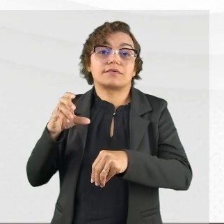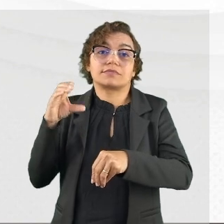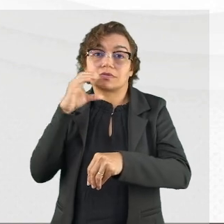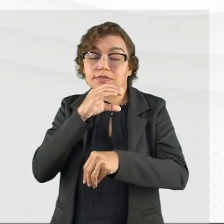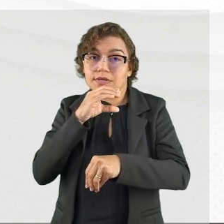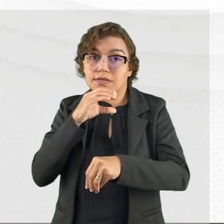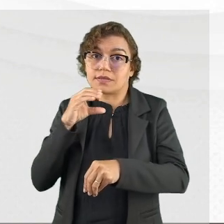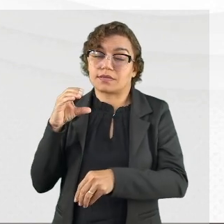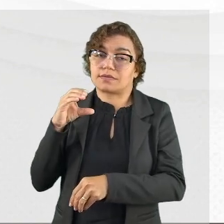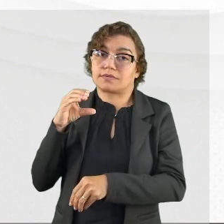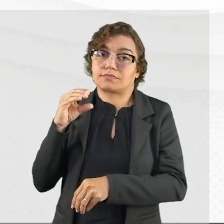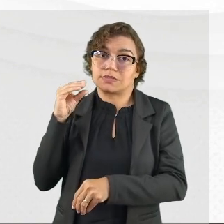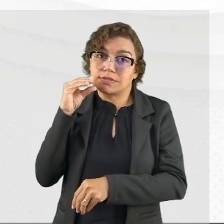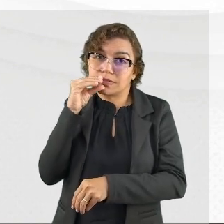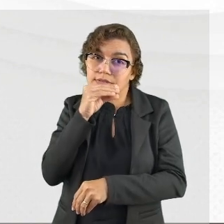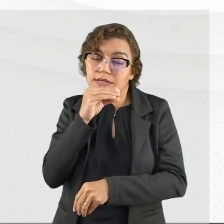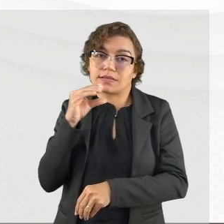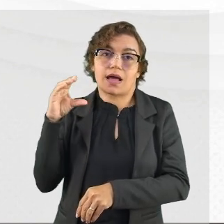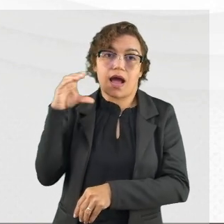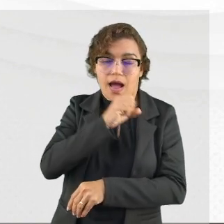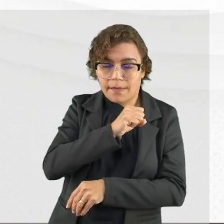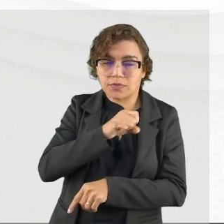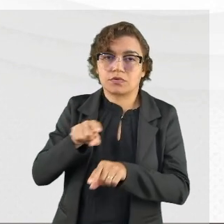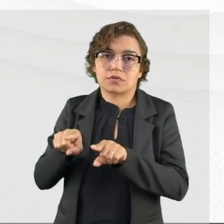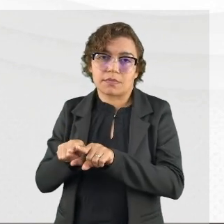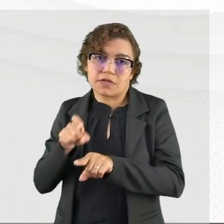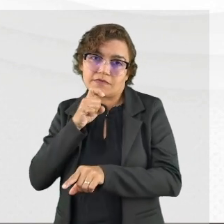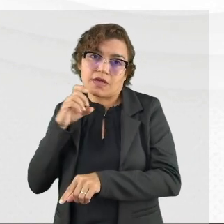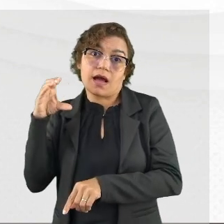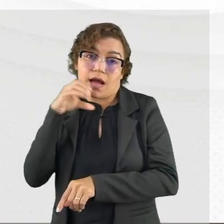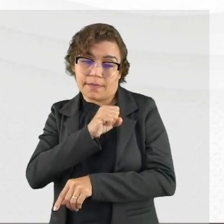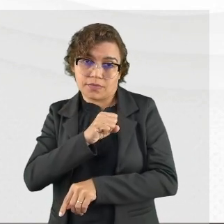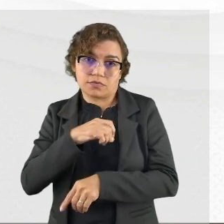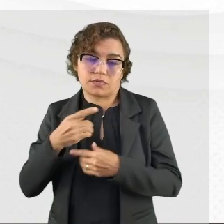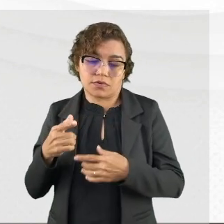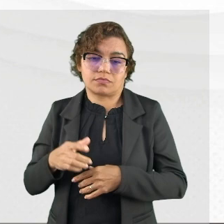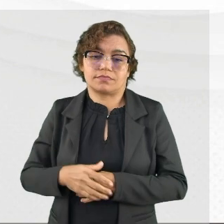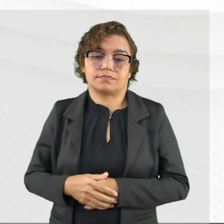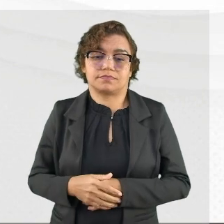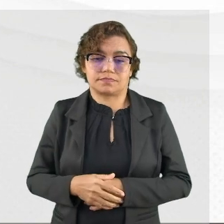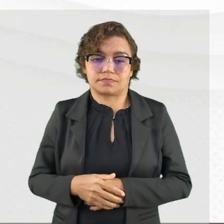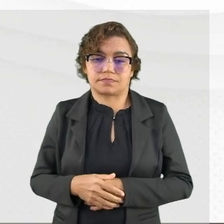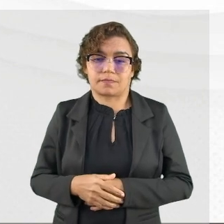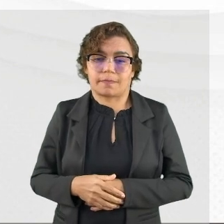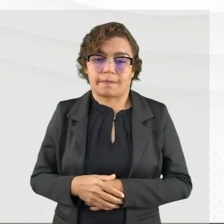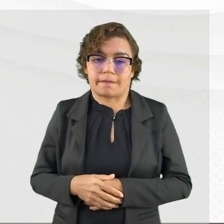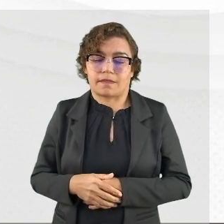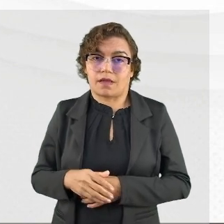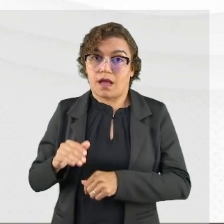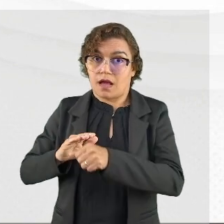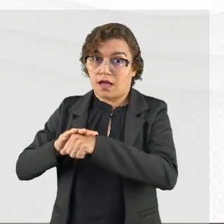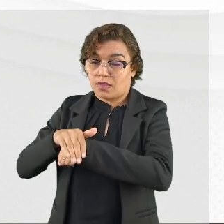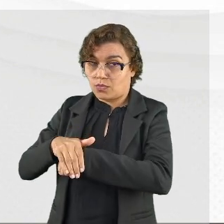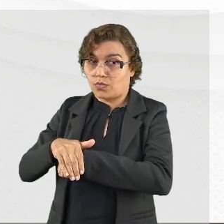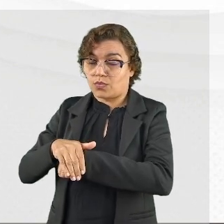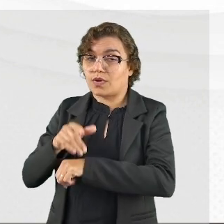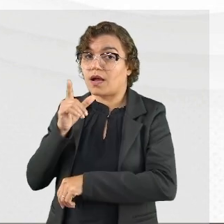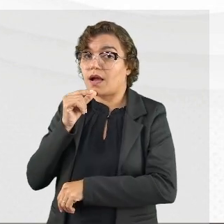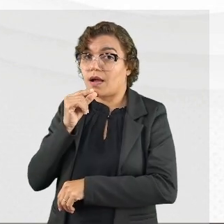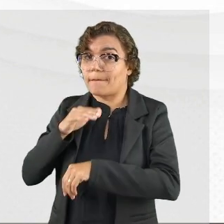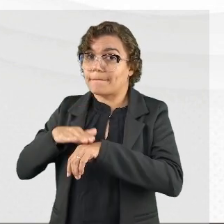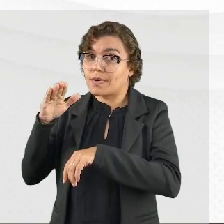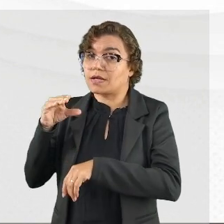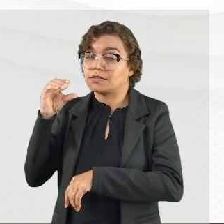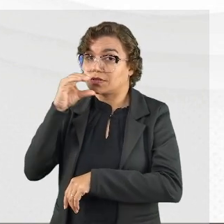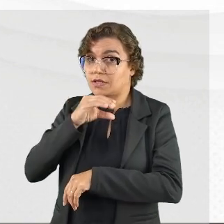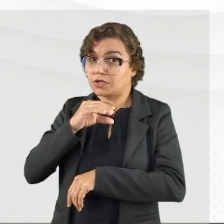esfria rápido. A água que demora a esquentar, demora a resfriar. E aqui à noite, ó, a água está mais